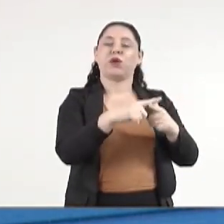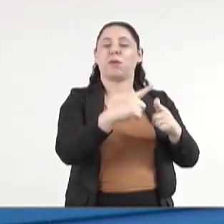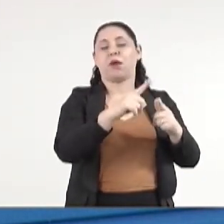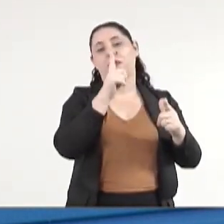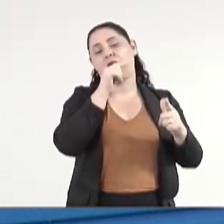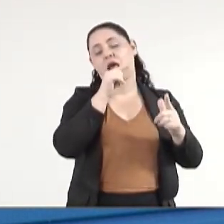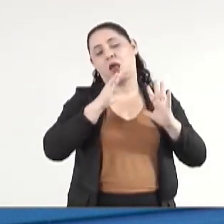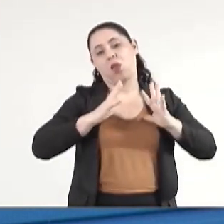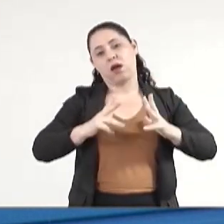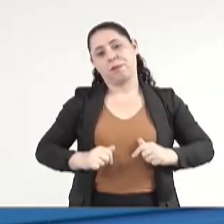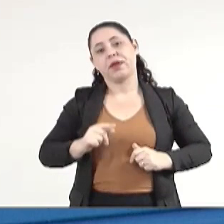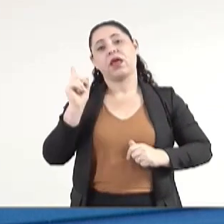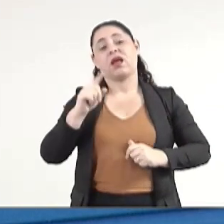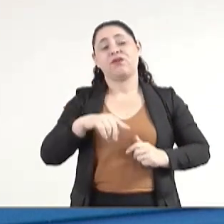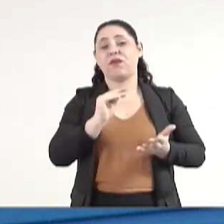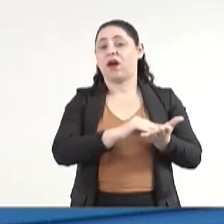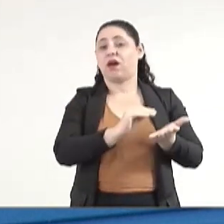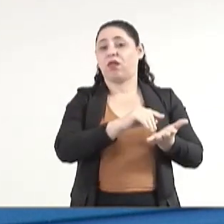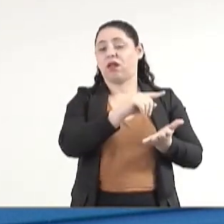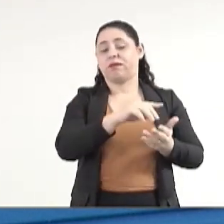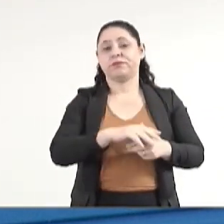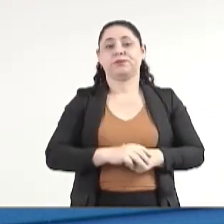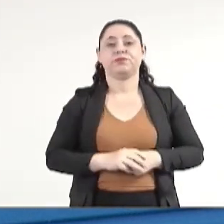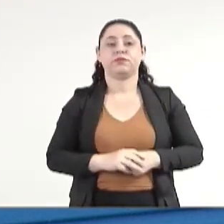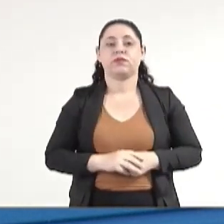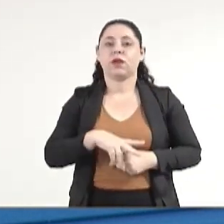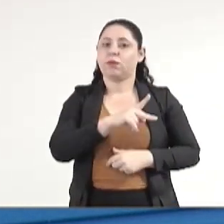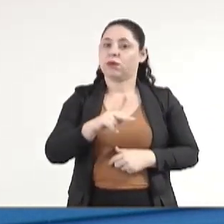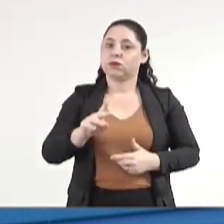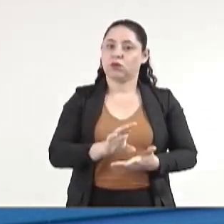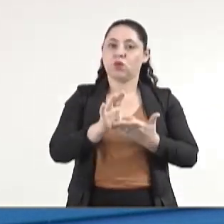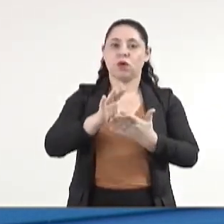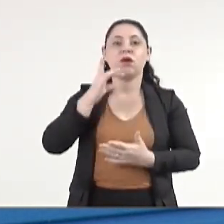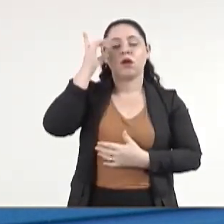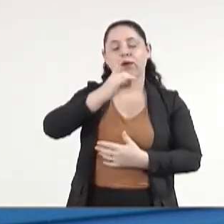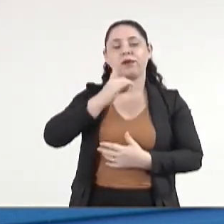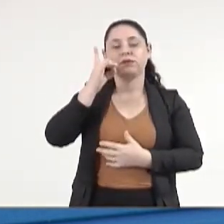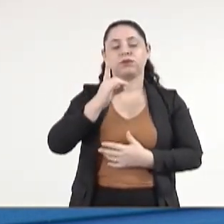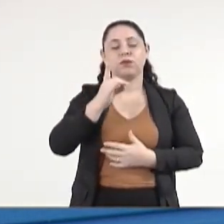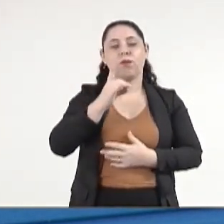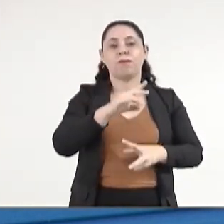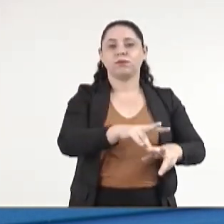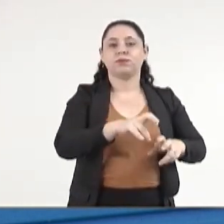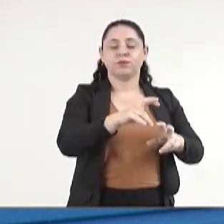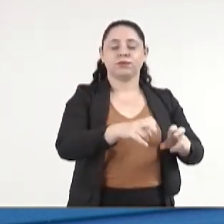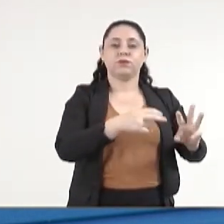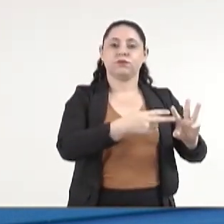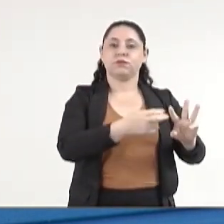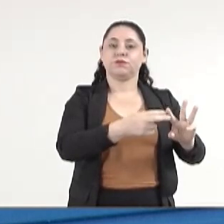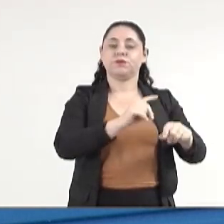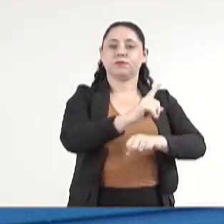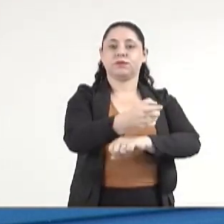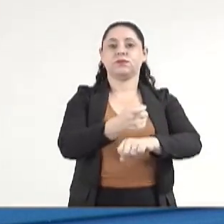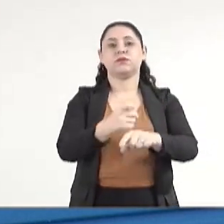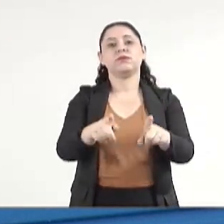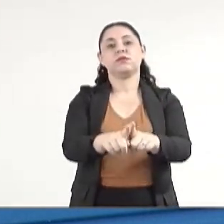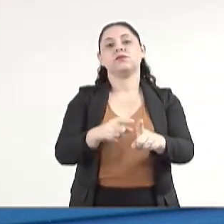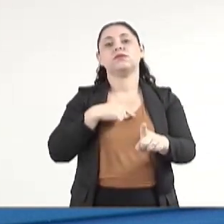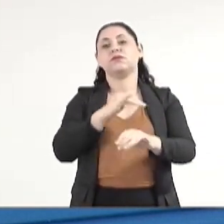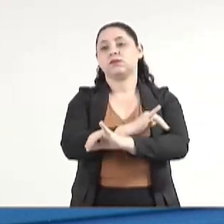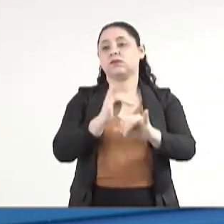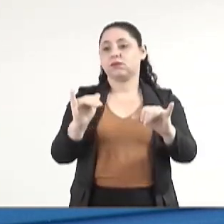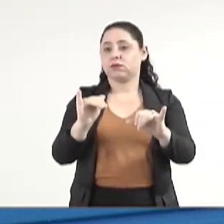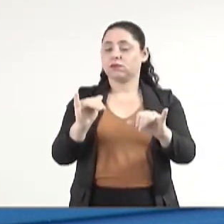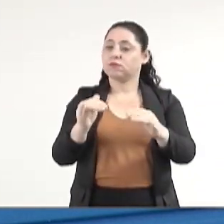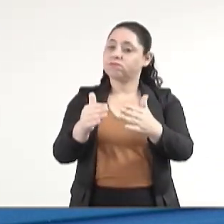da água potável. Como presidente da Comissão de Agricultura Familiar Indígena e Quilombola, quero comunicar e